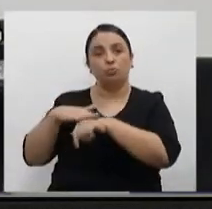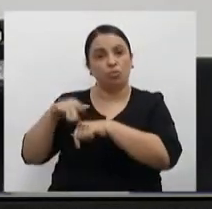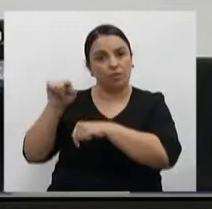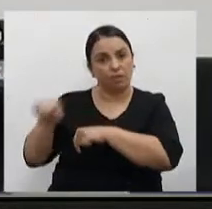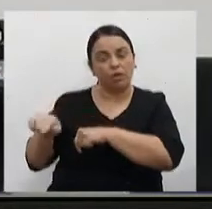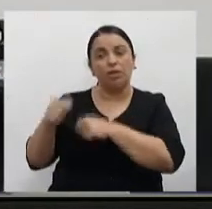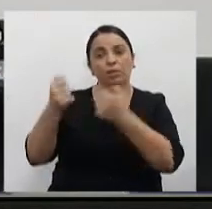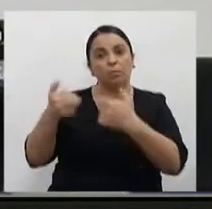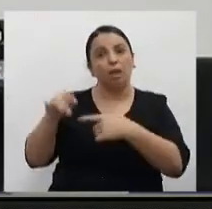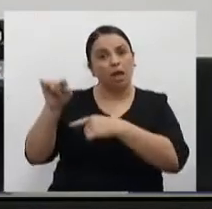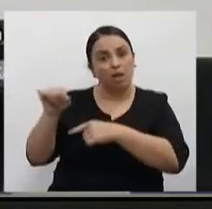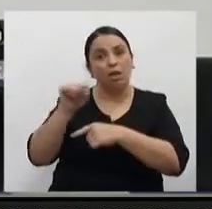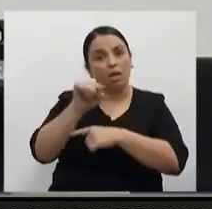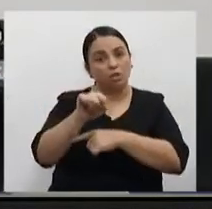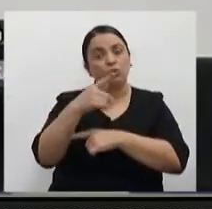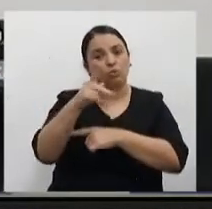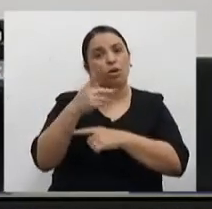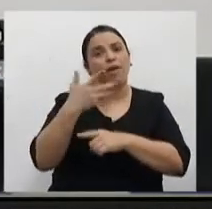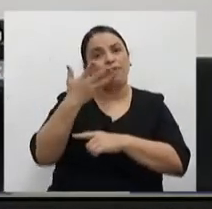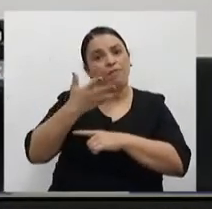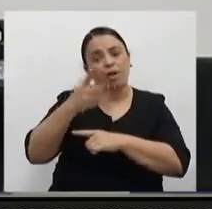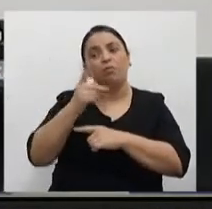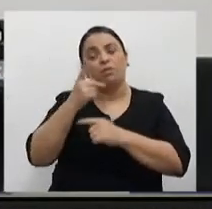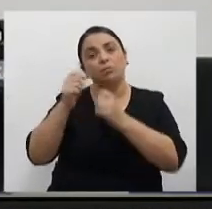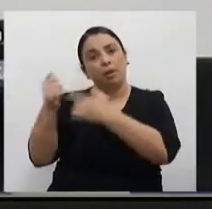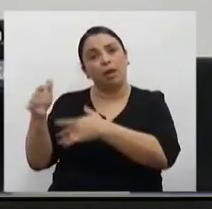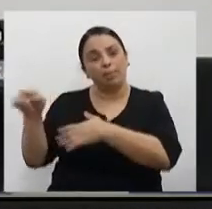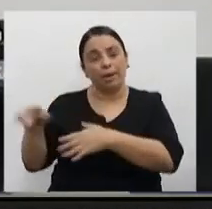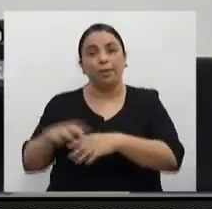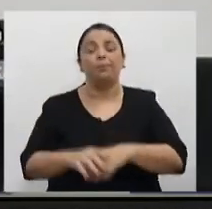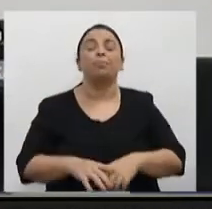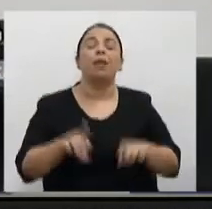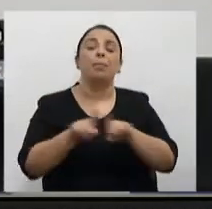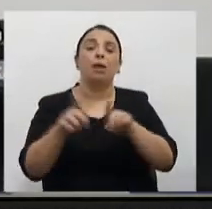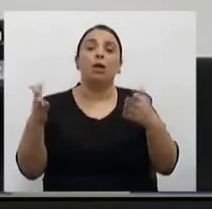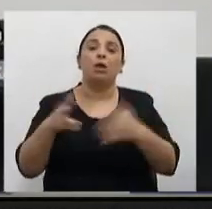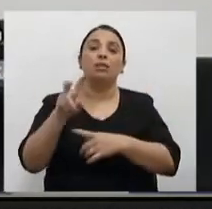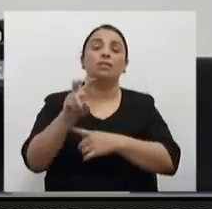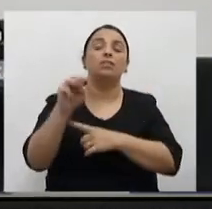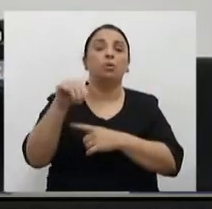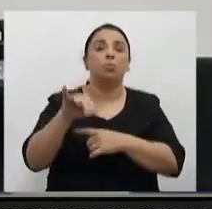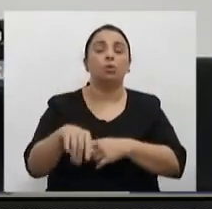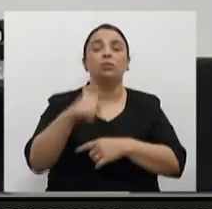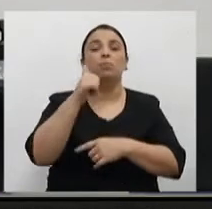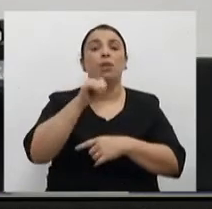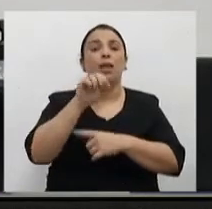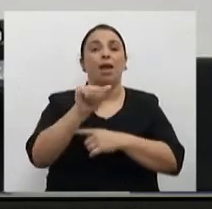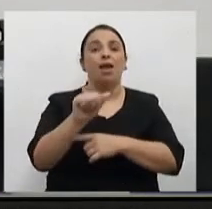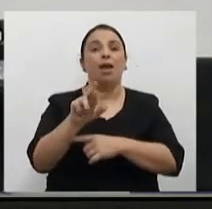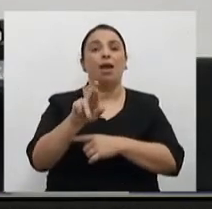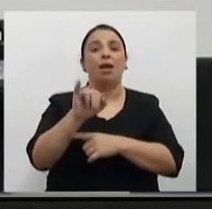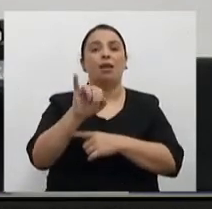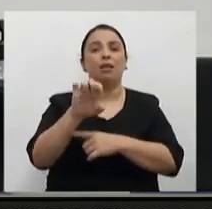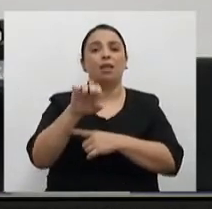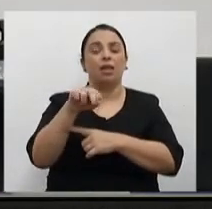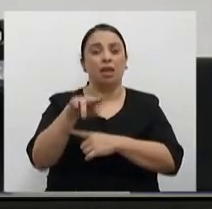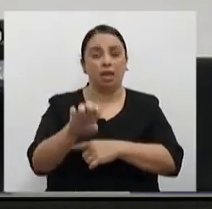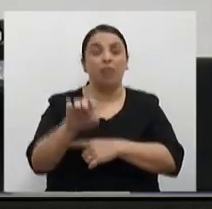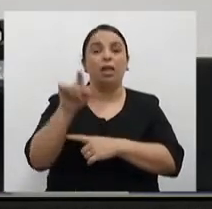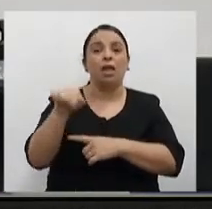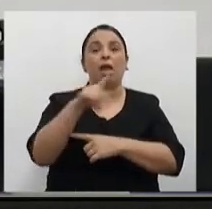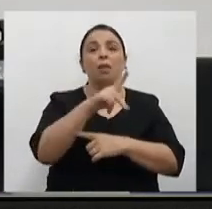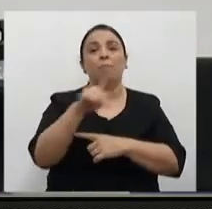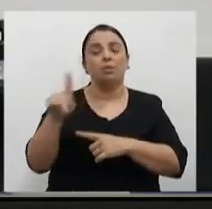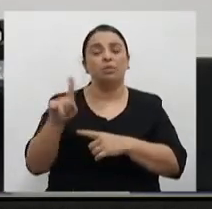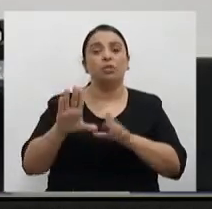que questionaram dentro dessa mesma temática. Vou passar aqui para os 5 minutos para Ariene Pereira Menezes, que é presidente